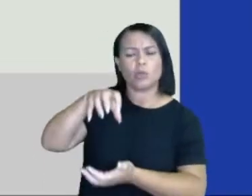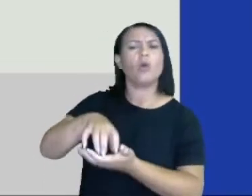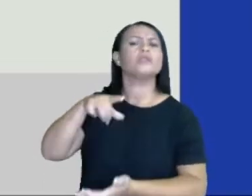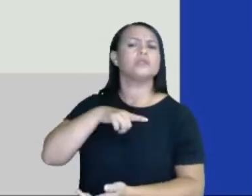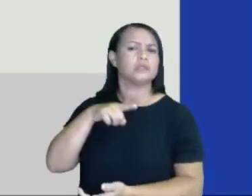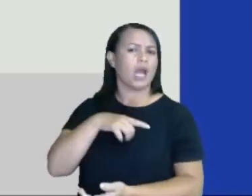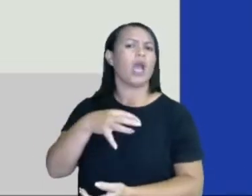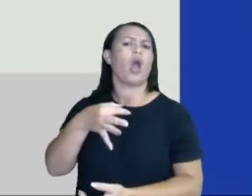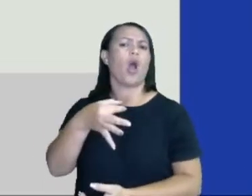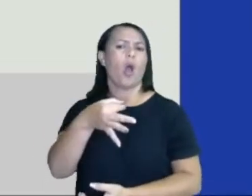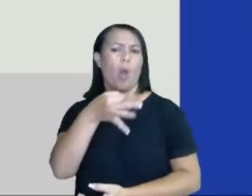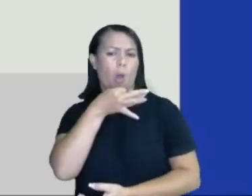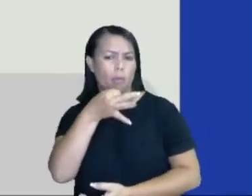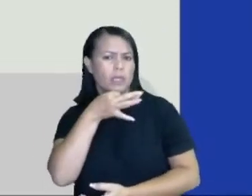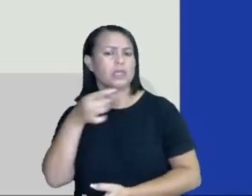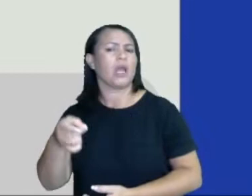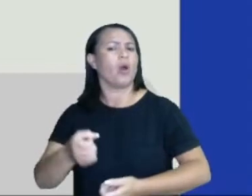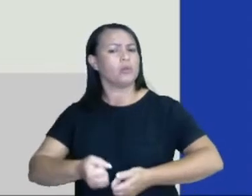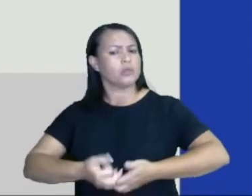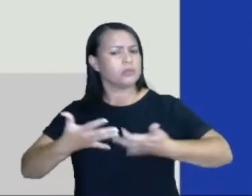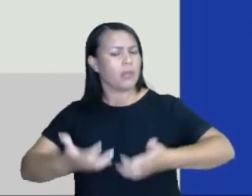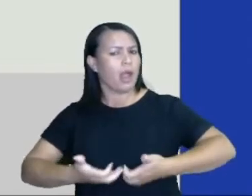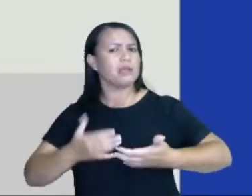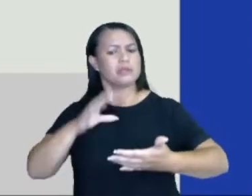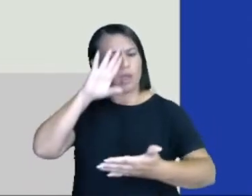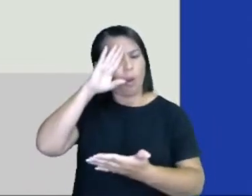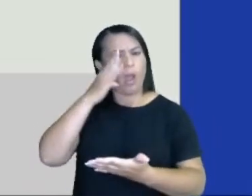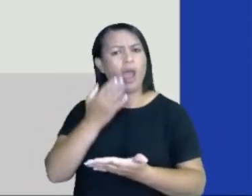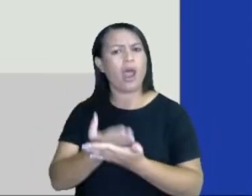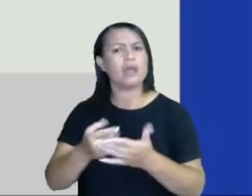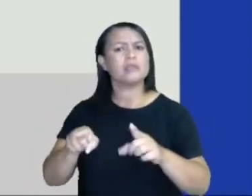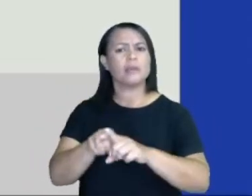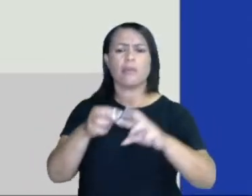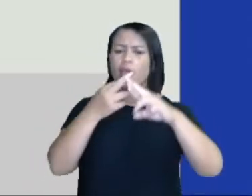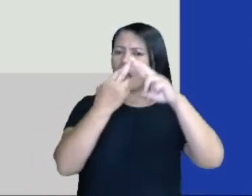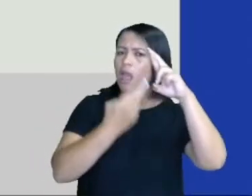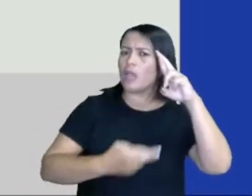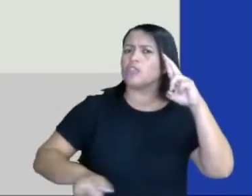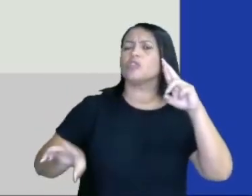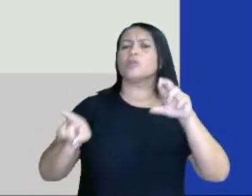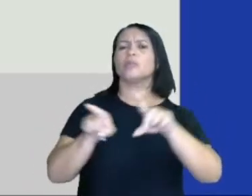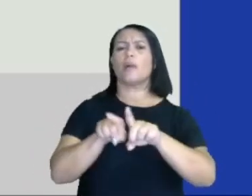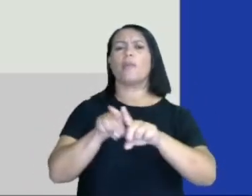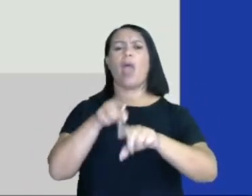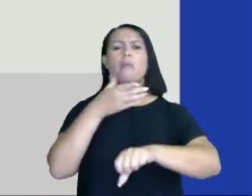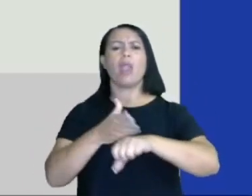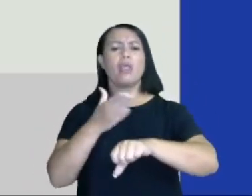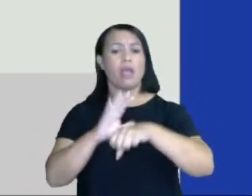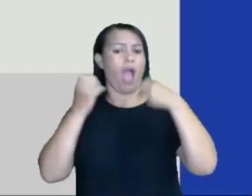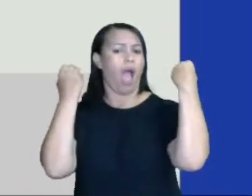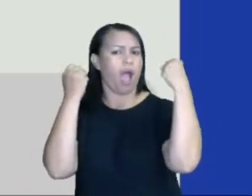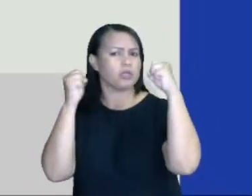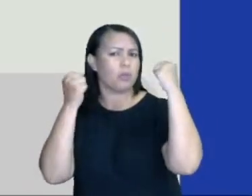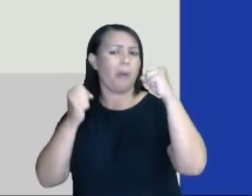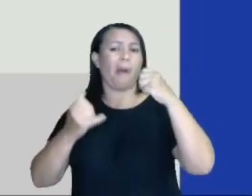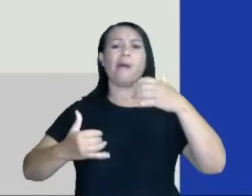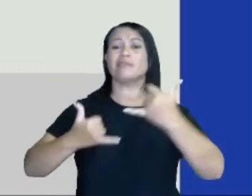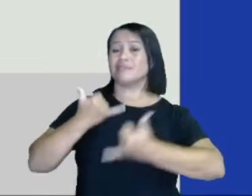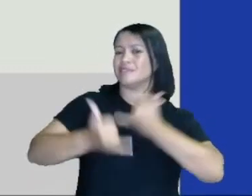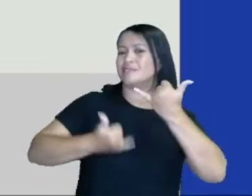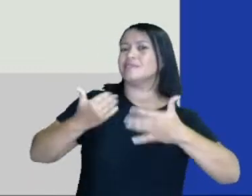opinião e expressão, crença e culto religioso, prática de esporte e de